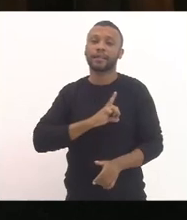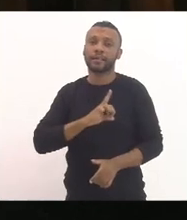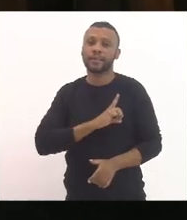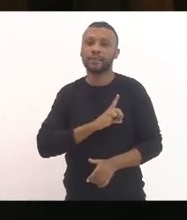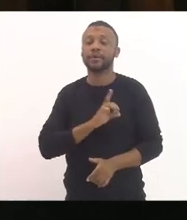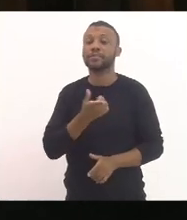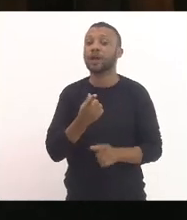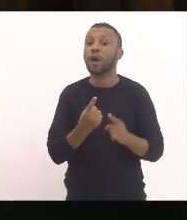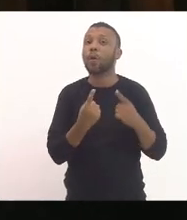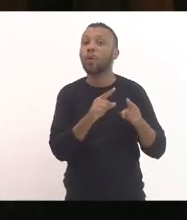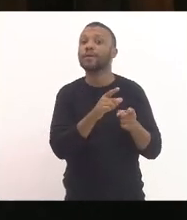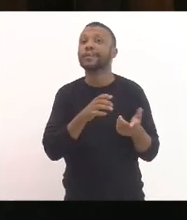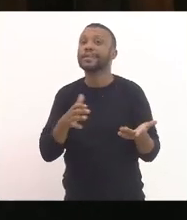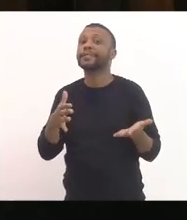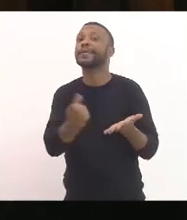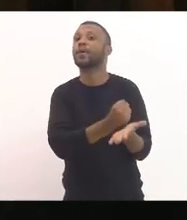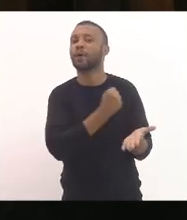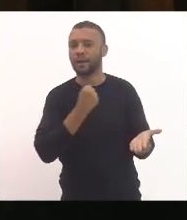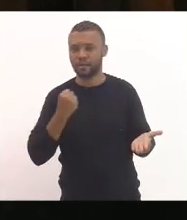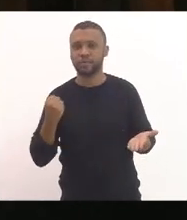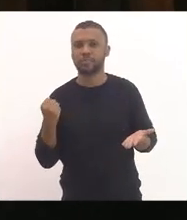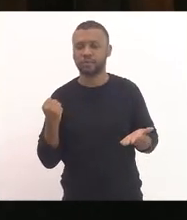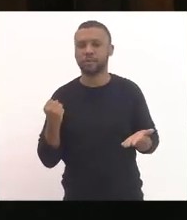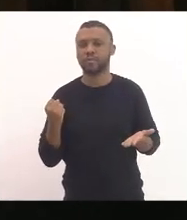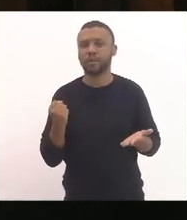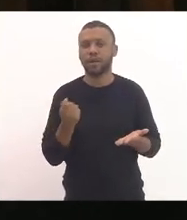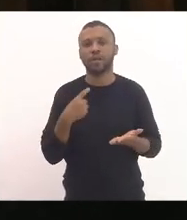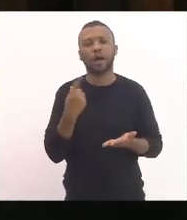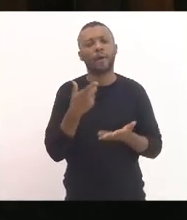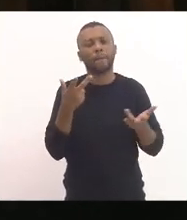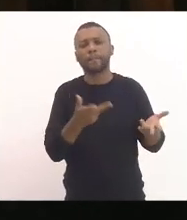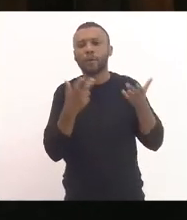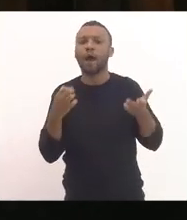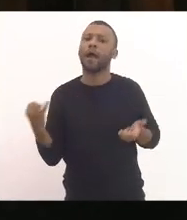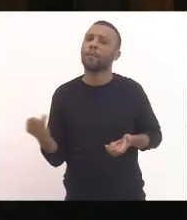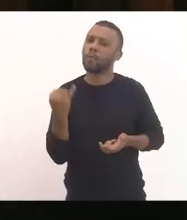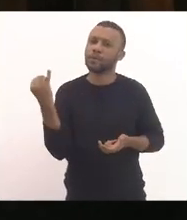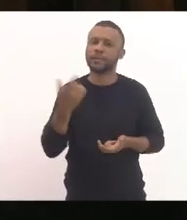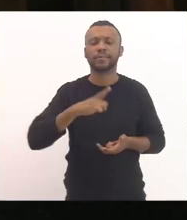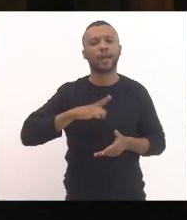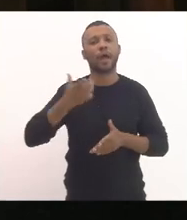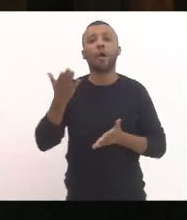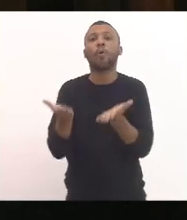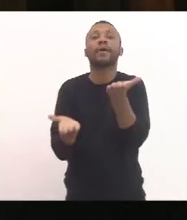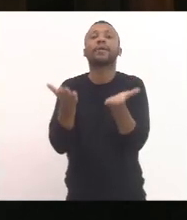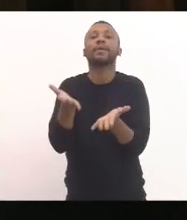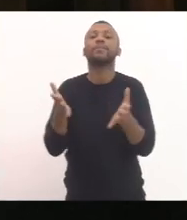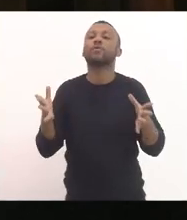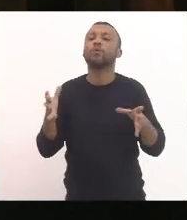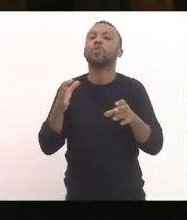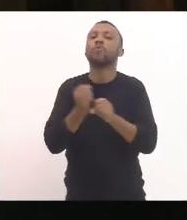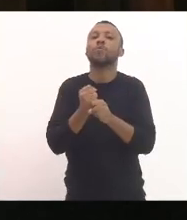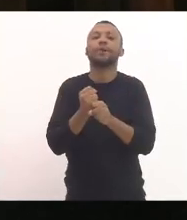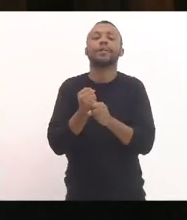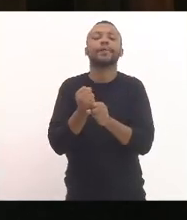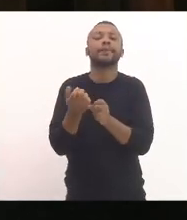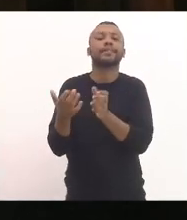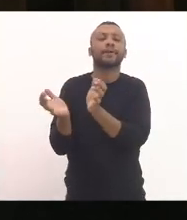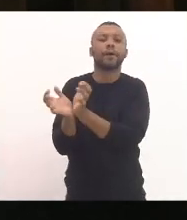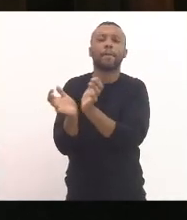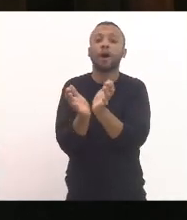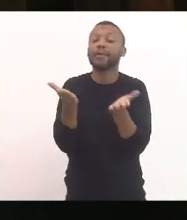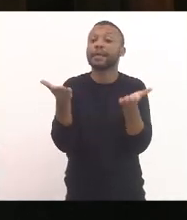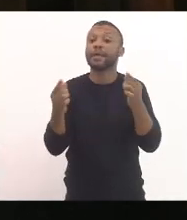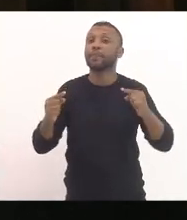delegacia de onde sequência Temos visto na realidade a importância de se manter o equilíbrio das classes sim e temos